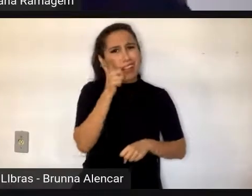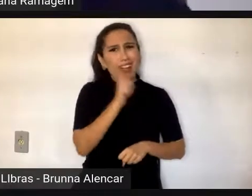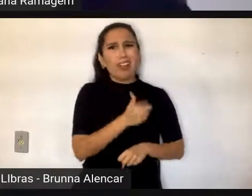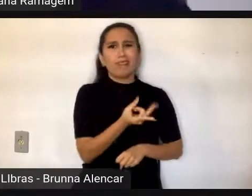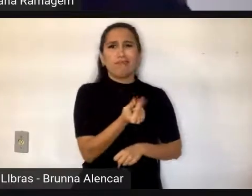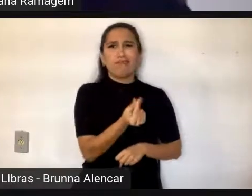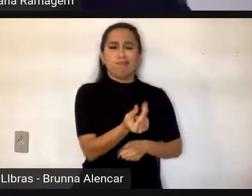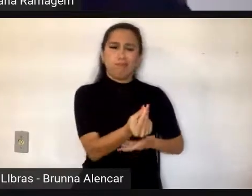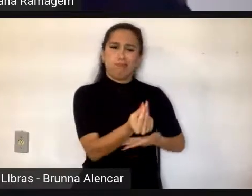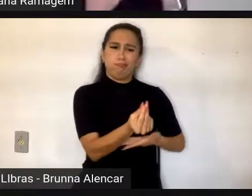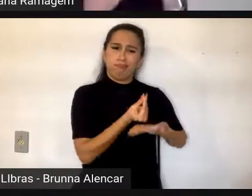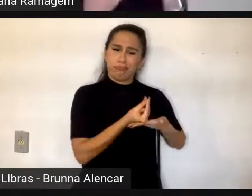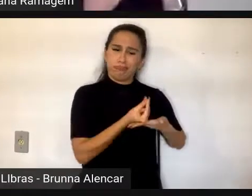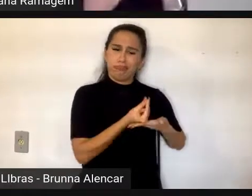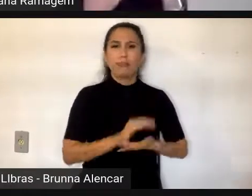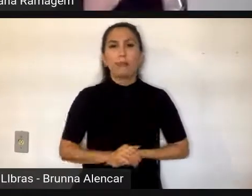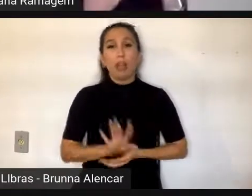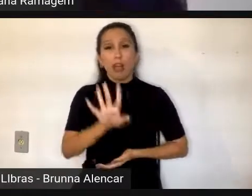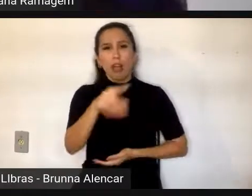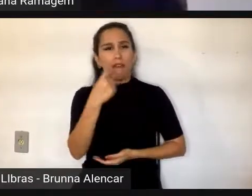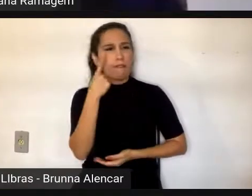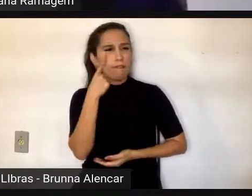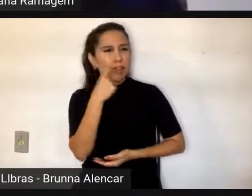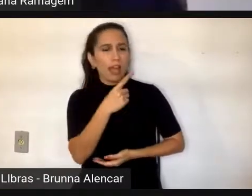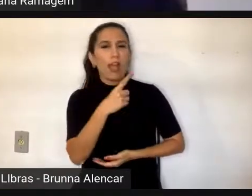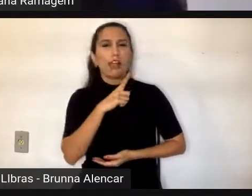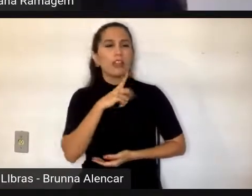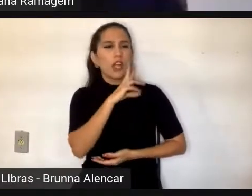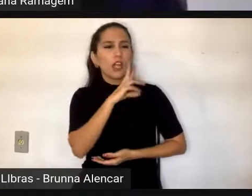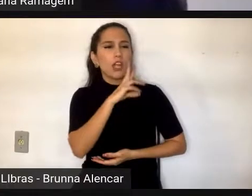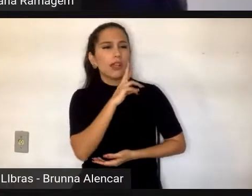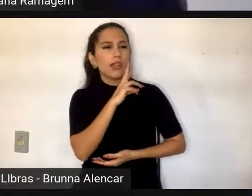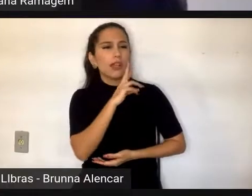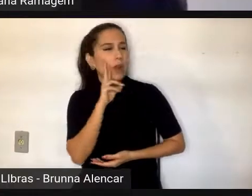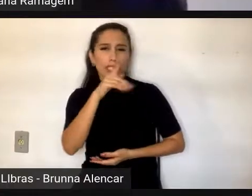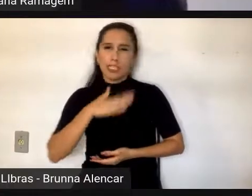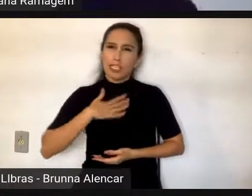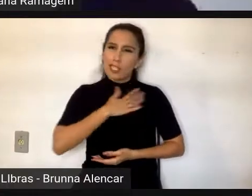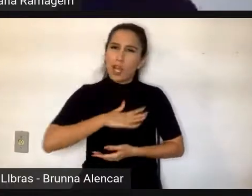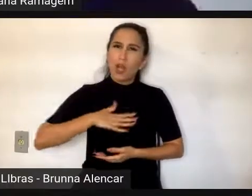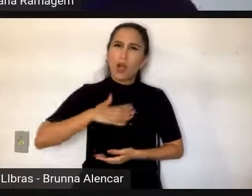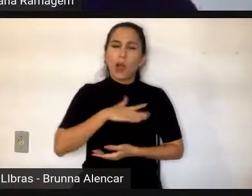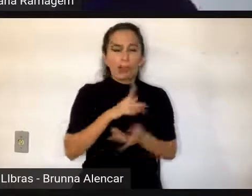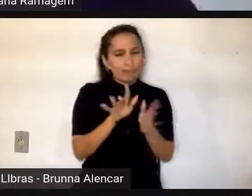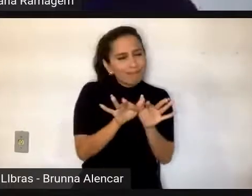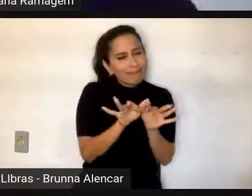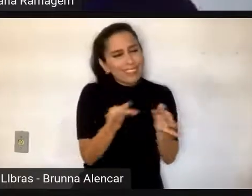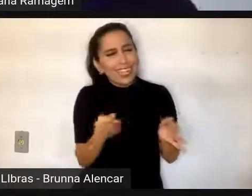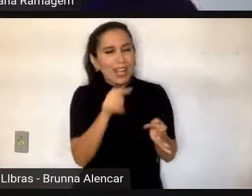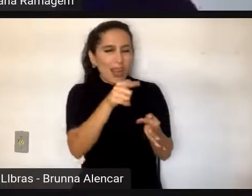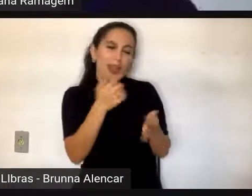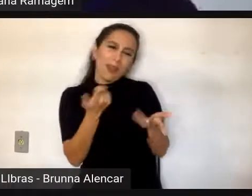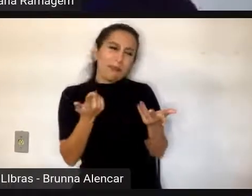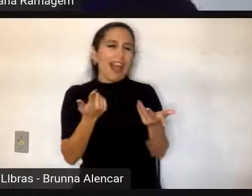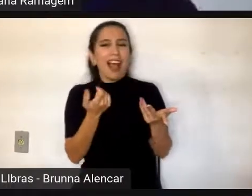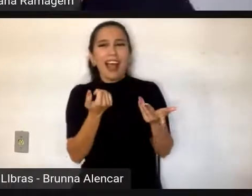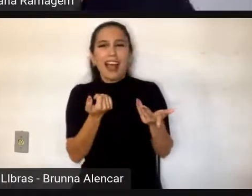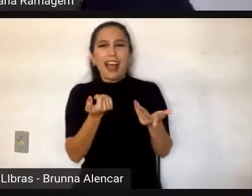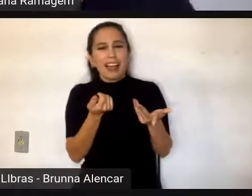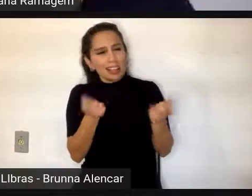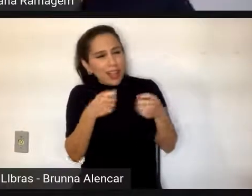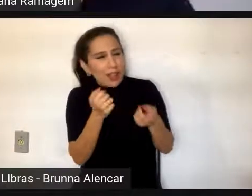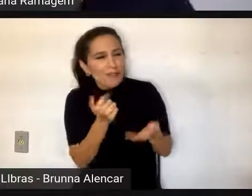restaurante que você gosta, né, que você quer incentivar economicamente, né, às vezes eu tenho essa sensação, nossa, eu não gostaria que aquele restaurante corresse o